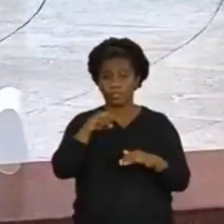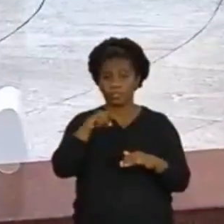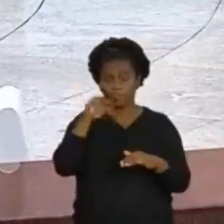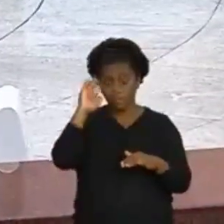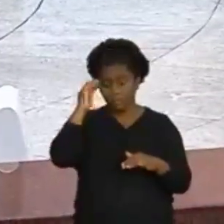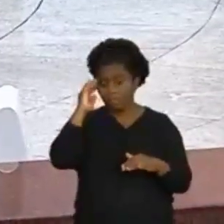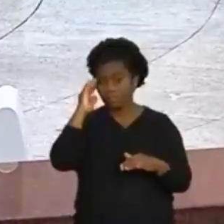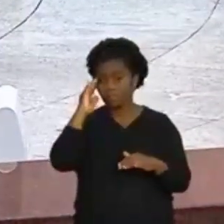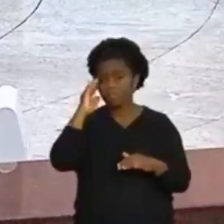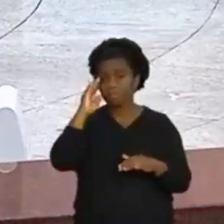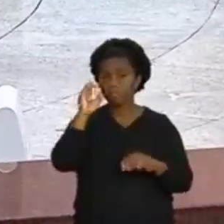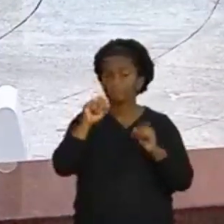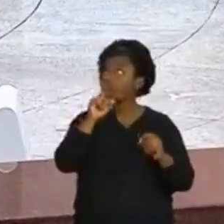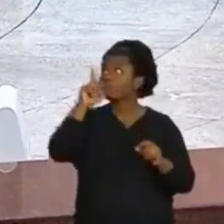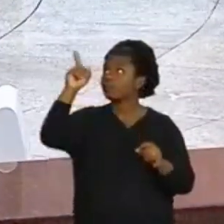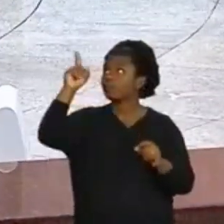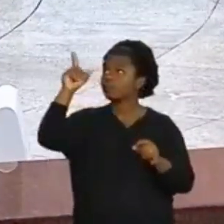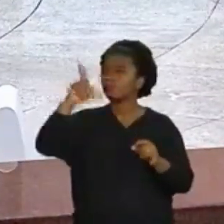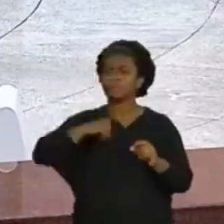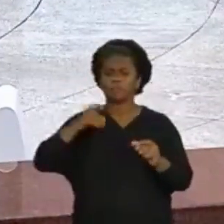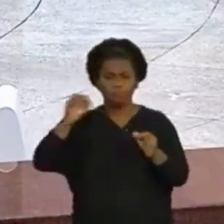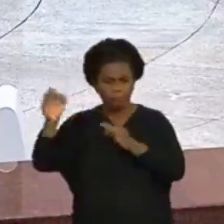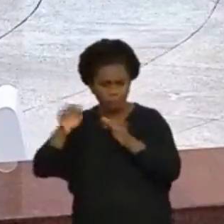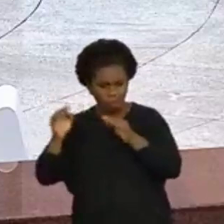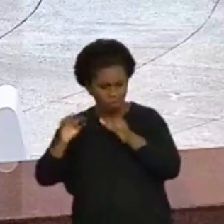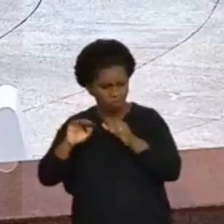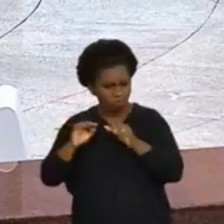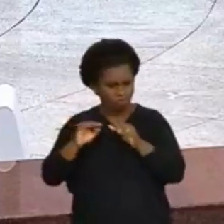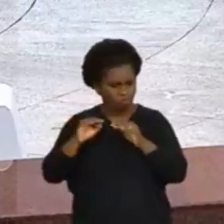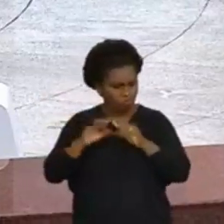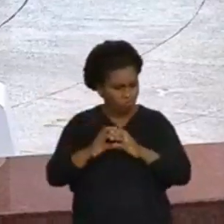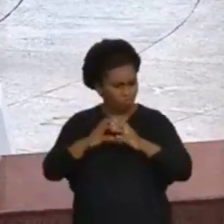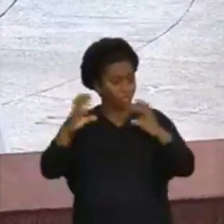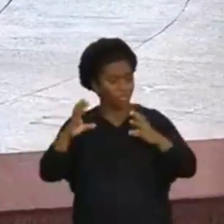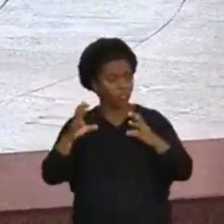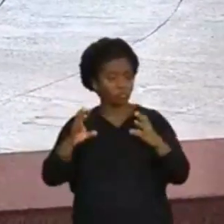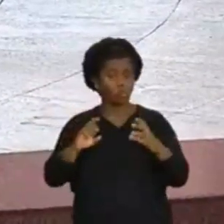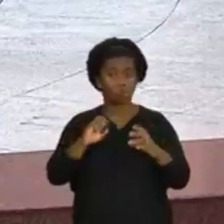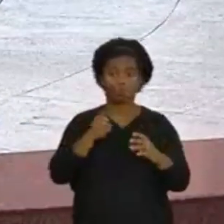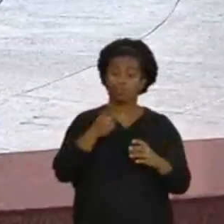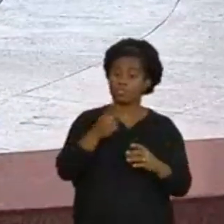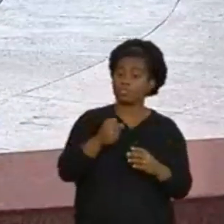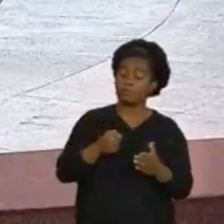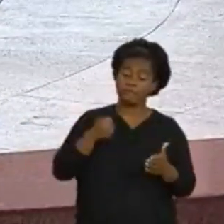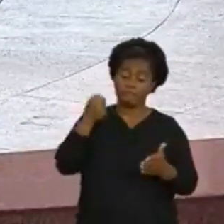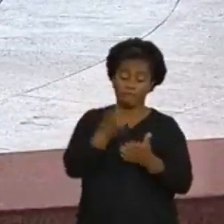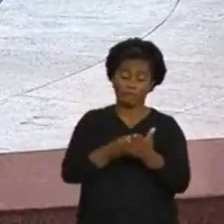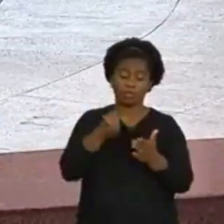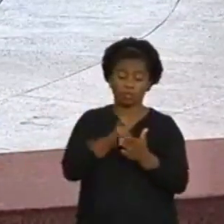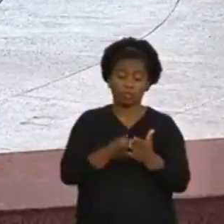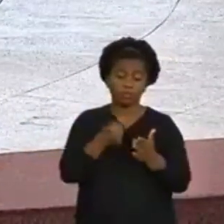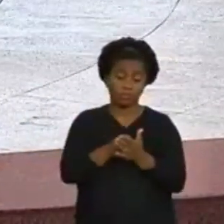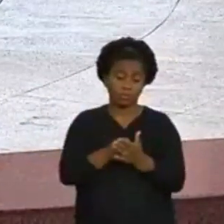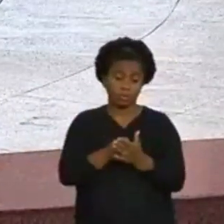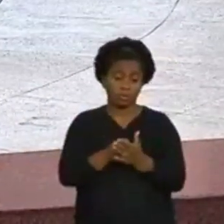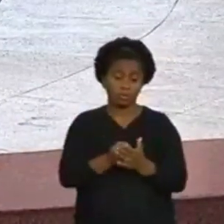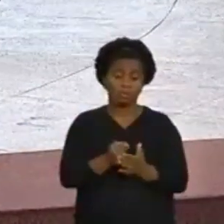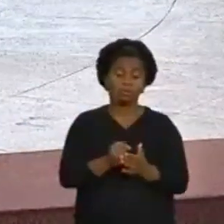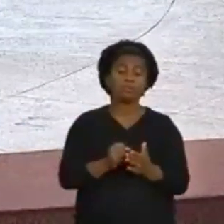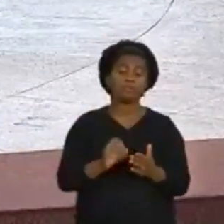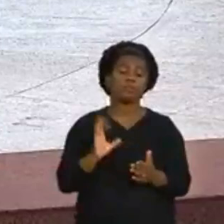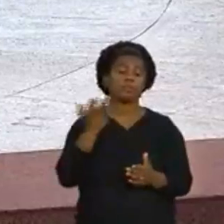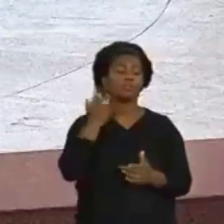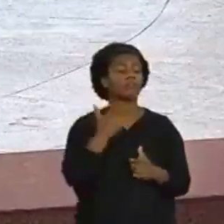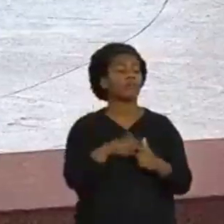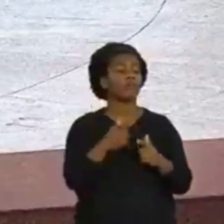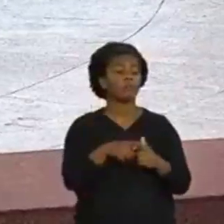tem um plano grande, ou você vai lutar e vai conseguir resolver seu problema e vai embora, ou